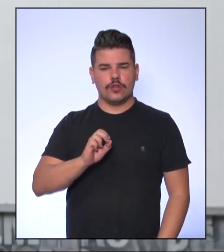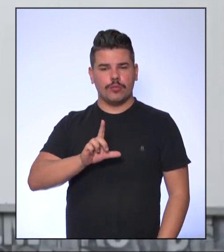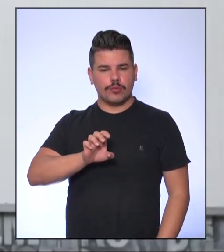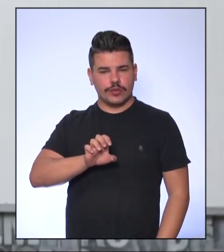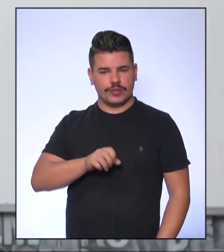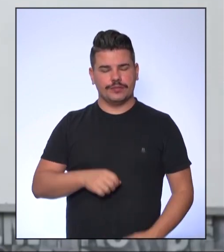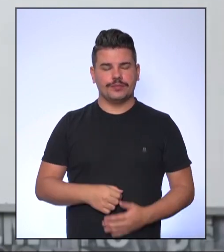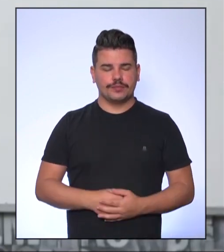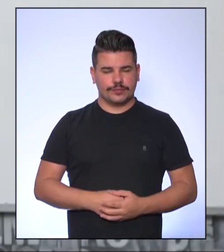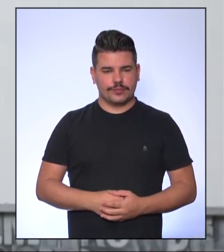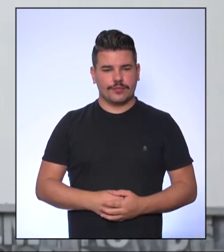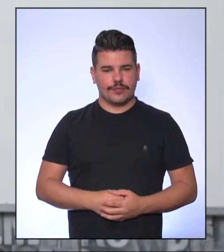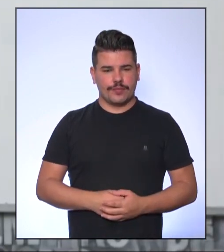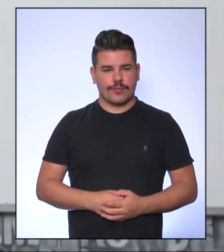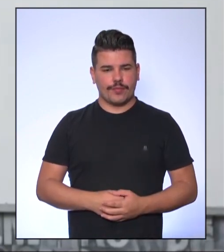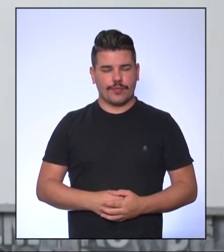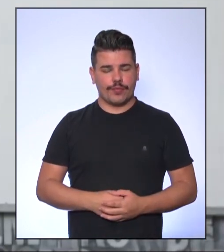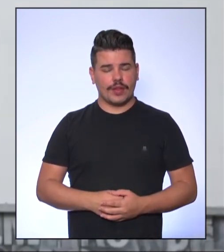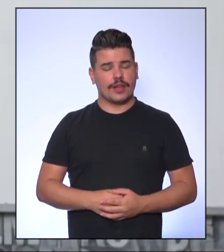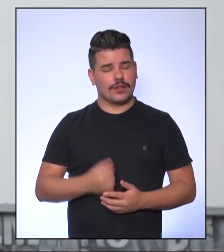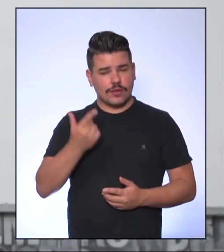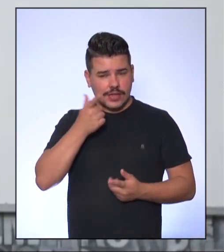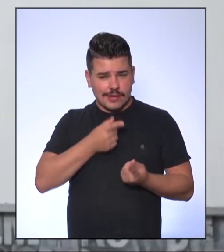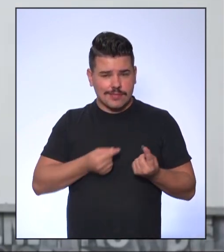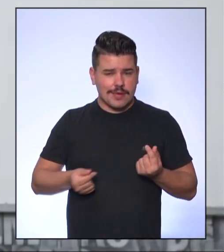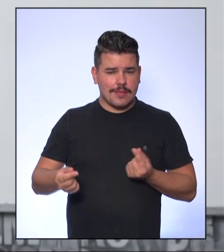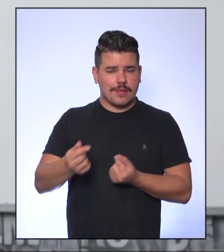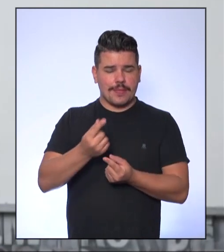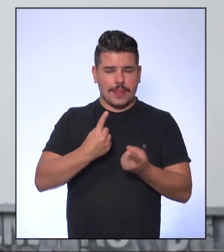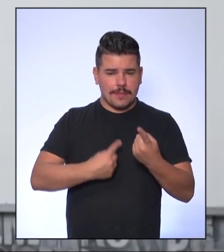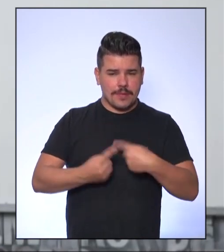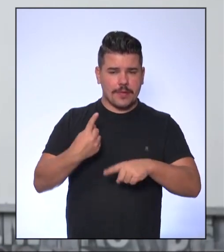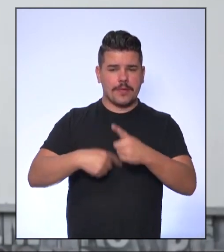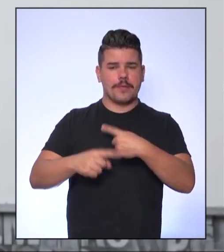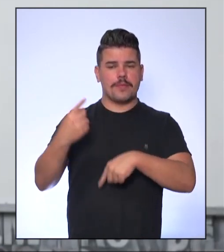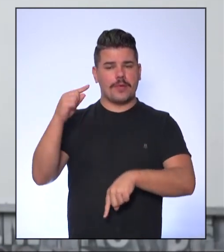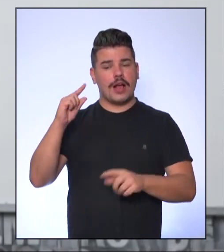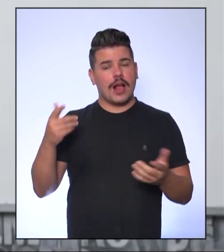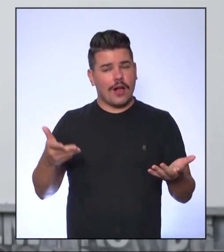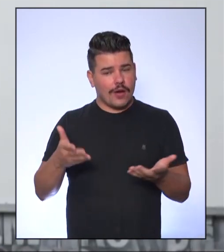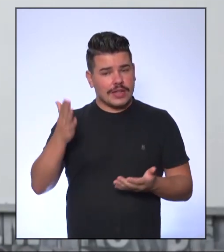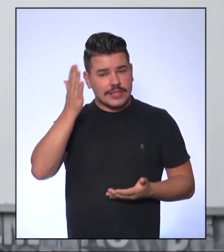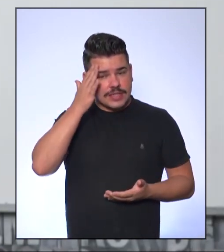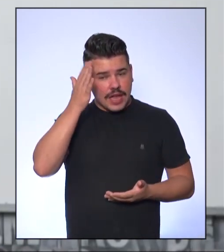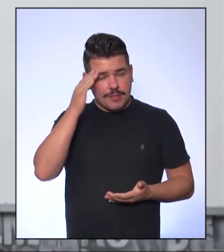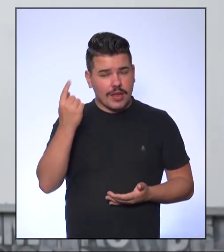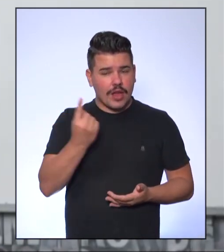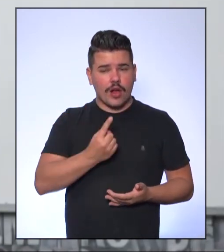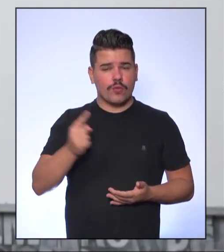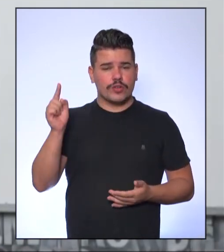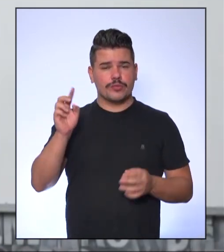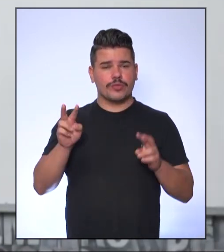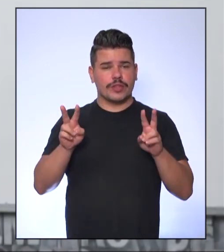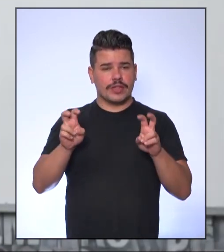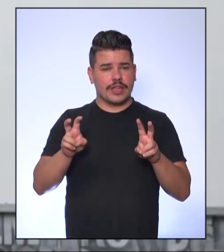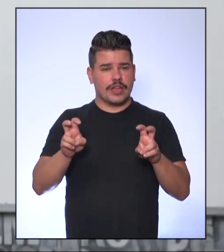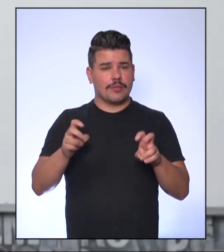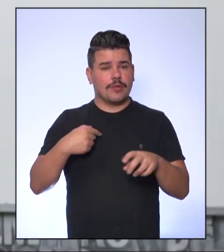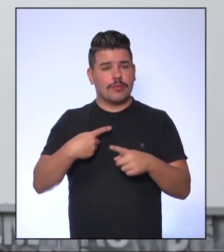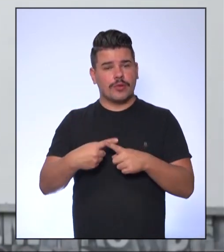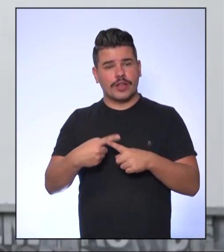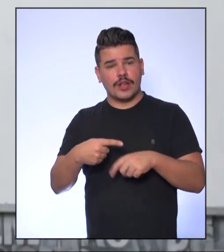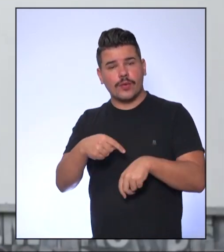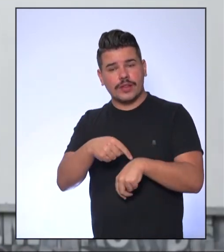econômicas nessa perspectiva. Sabendo disso, vamos para o nosso último ponto aqui, porque o nosso tempo